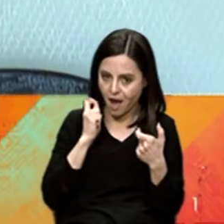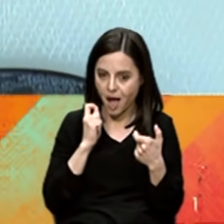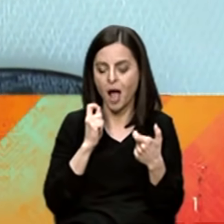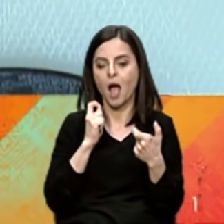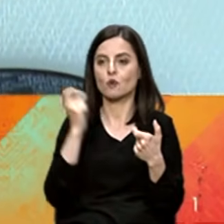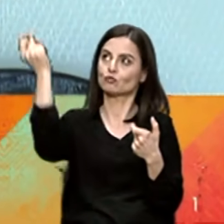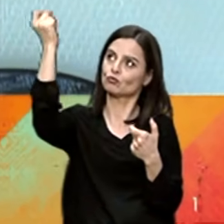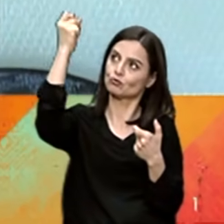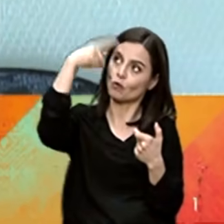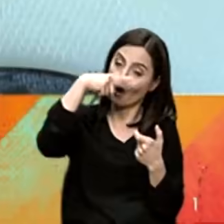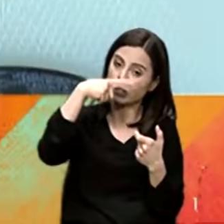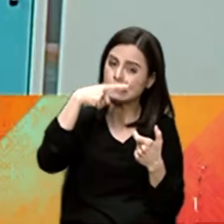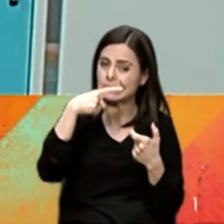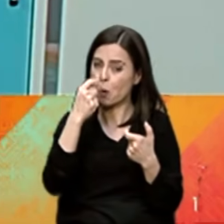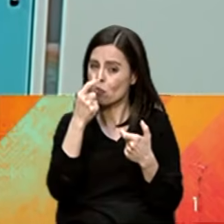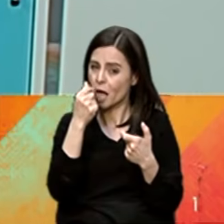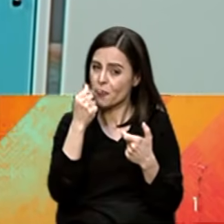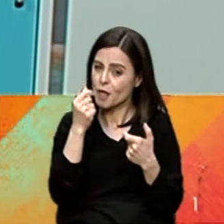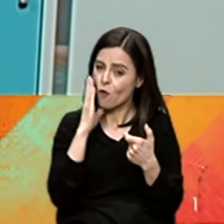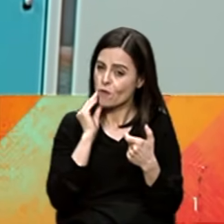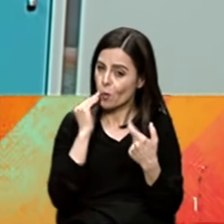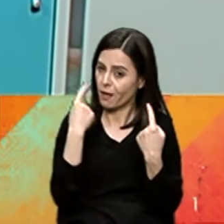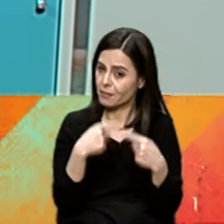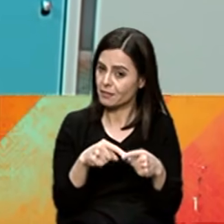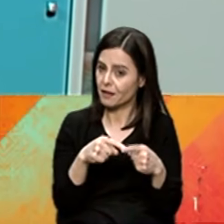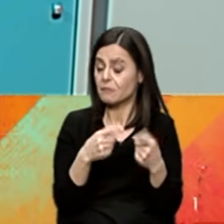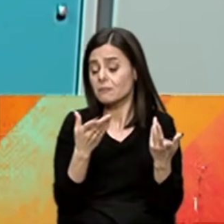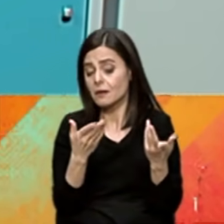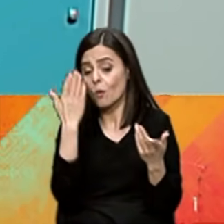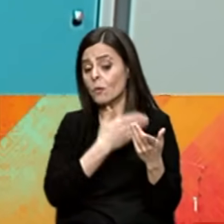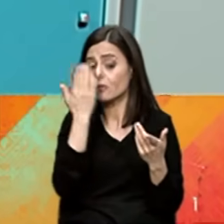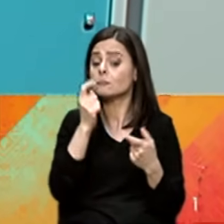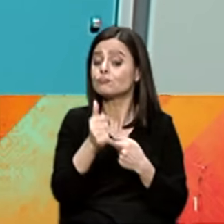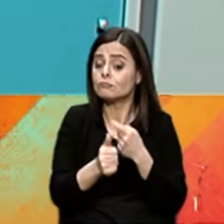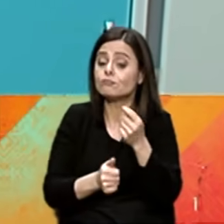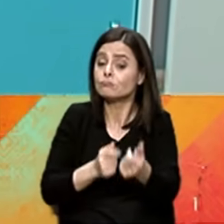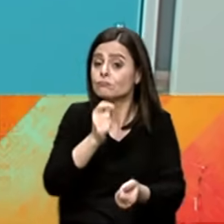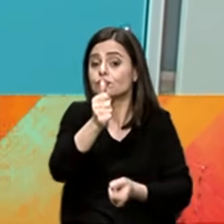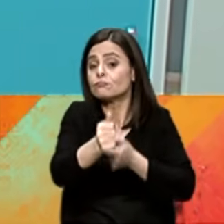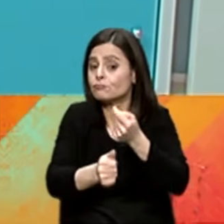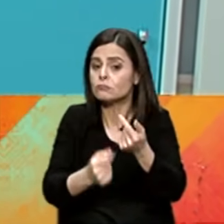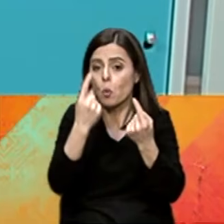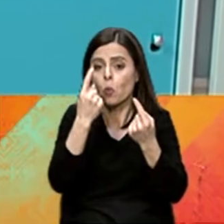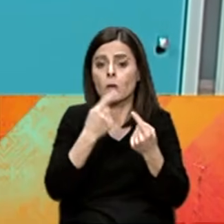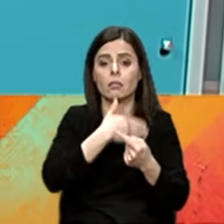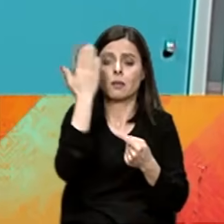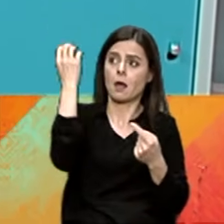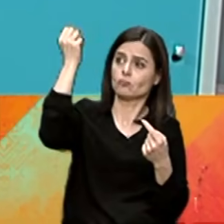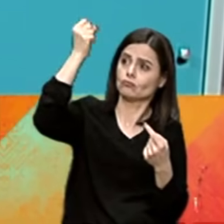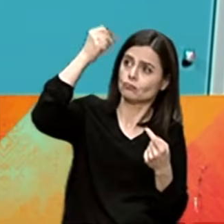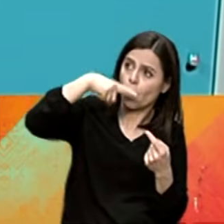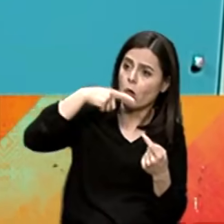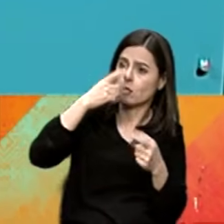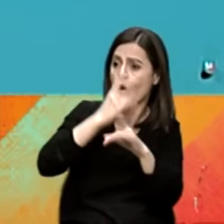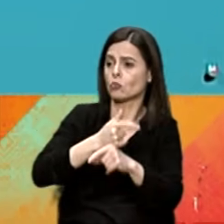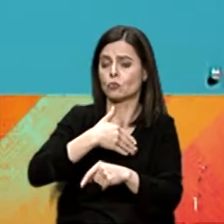Aparecer o sol, apesar de um bocadinho tímido ainda. Isto é um dia de cada vez, também no tempo. Um dia faz chuva, outro faz sol. Sónia, olha, eu